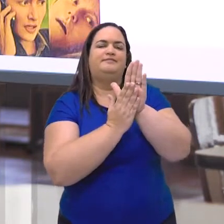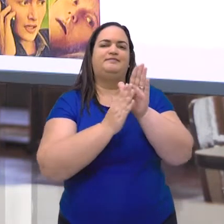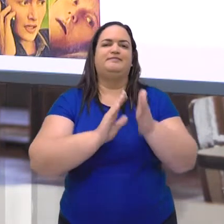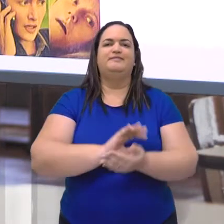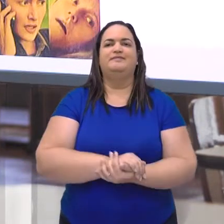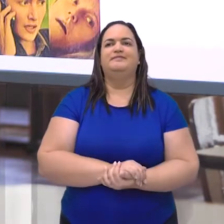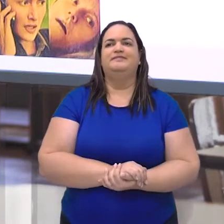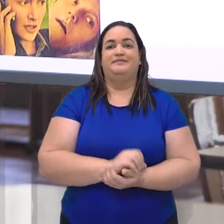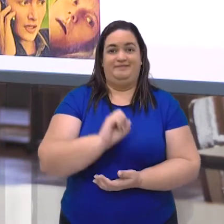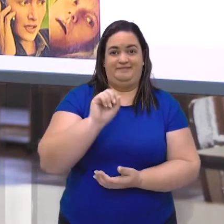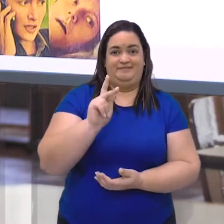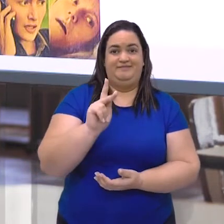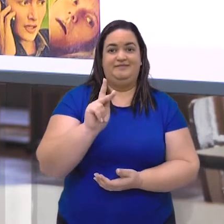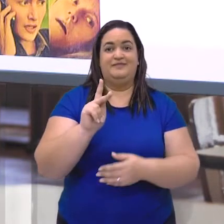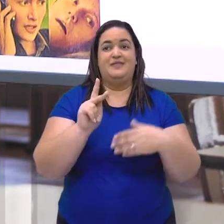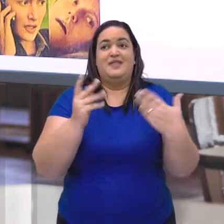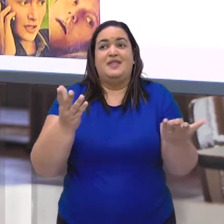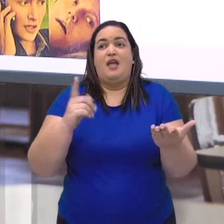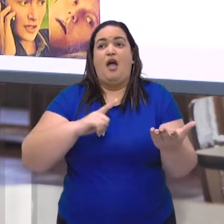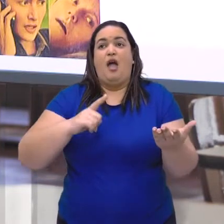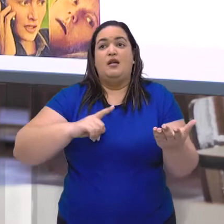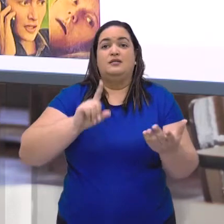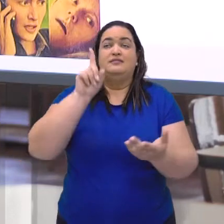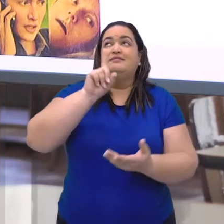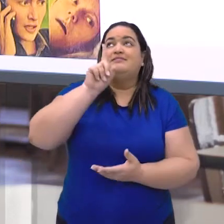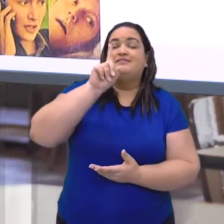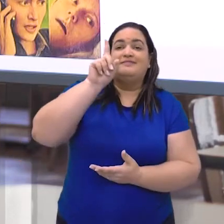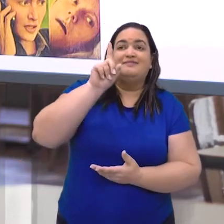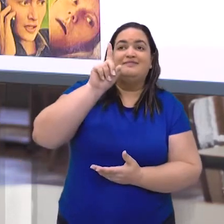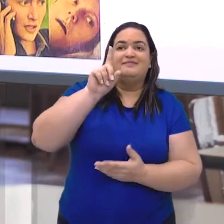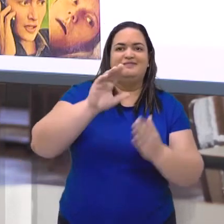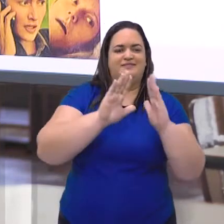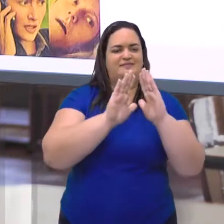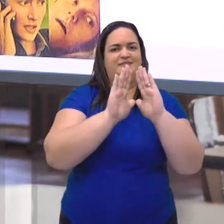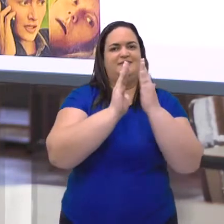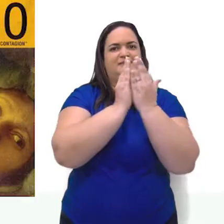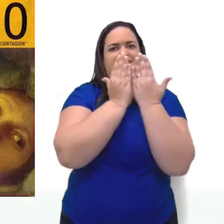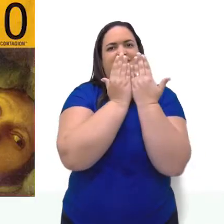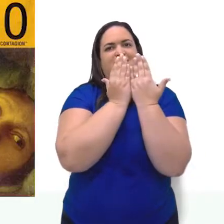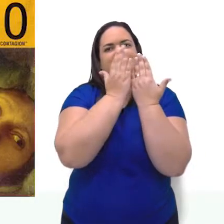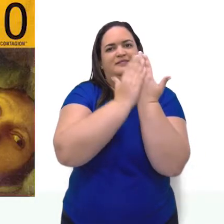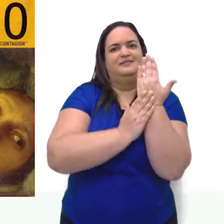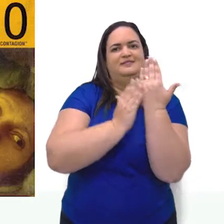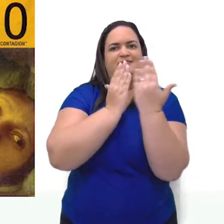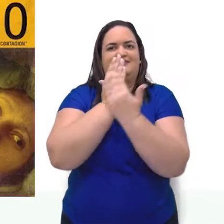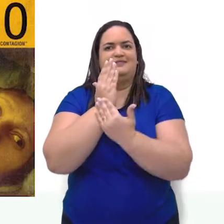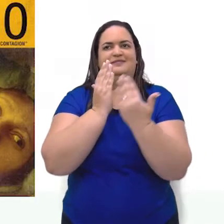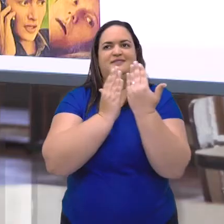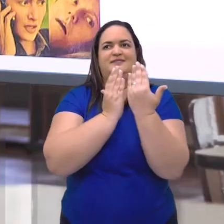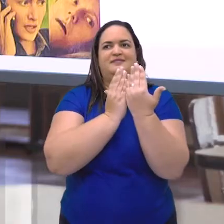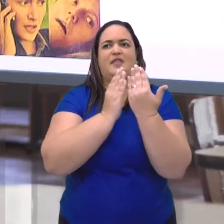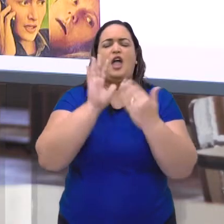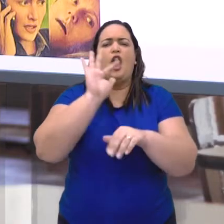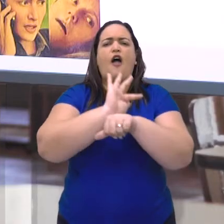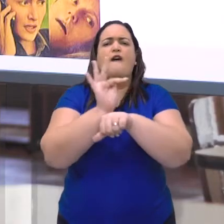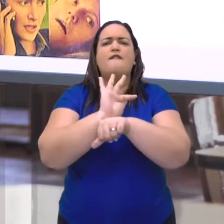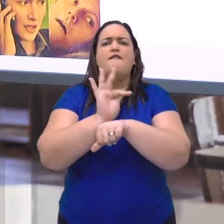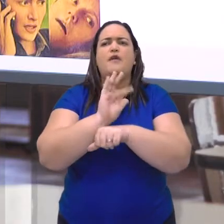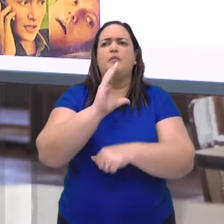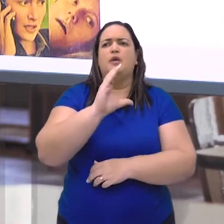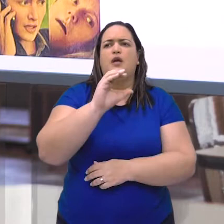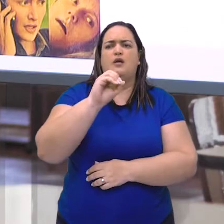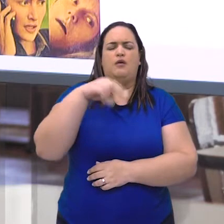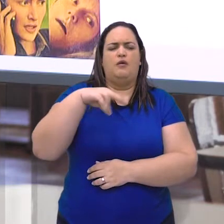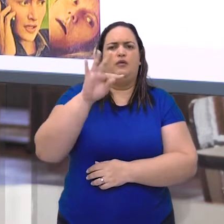ok? Então aqui a gente tem uma explanação de uma capa de DVD aberta, né, do filme Contágio. Esse filme aí que fala sobre